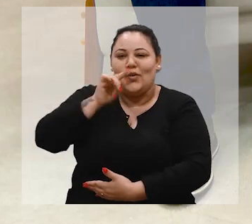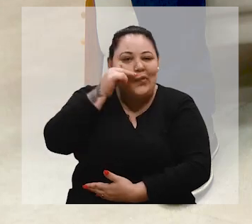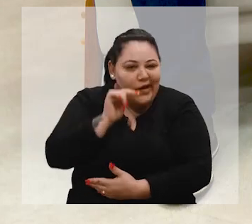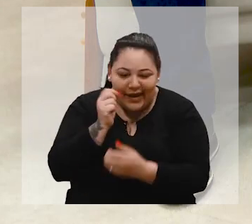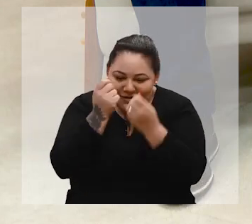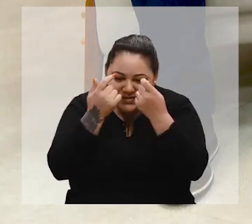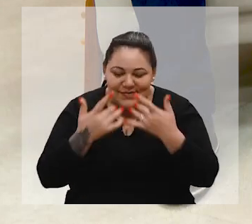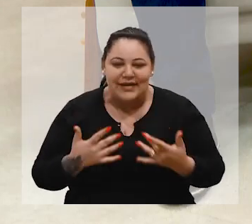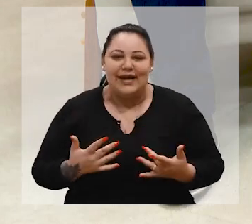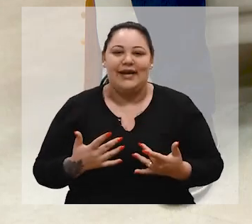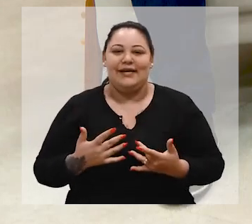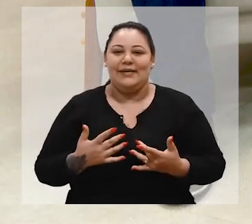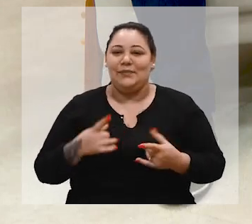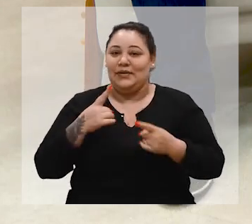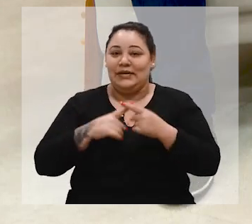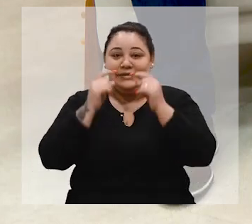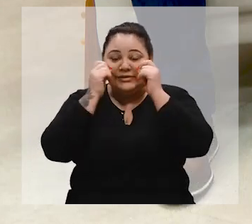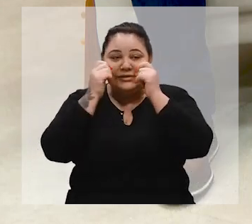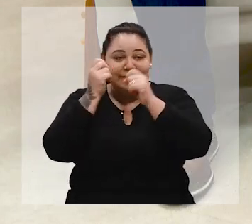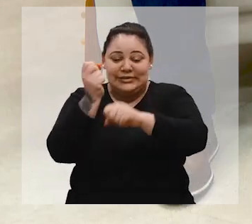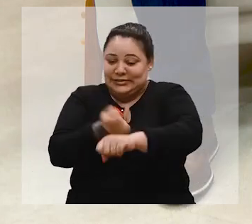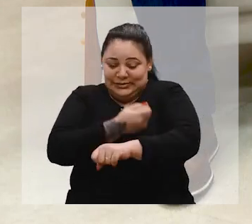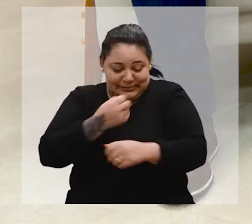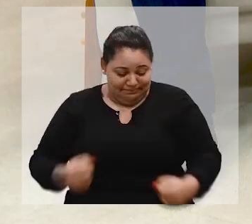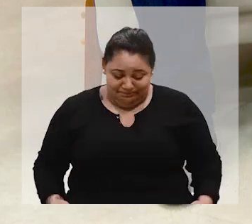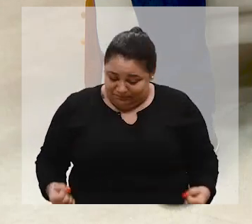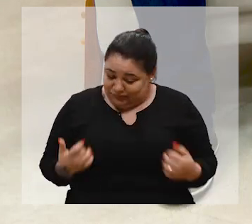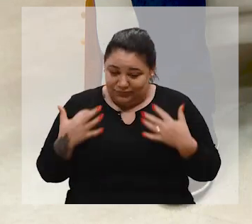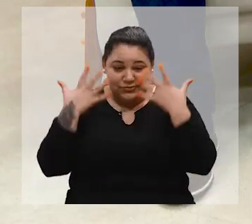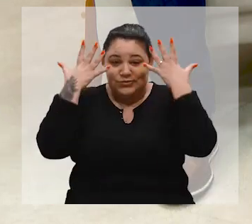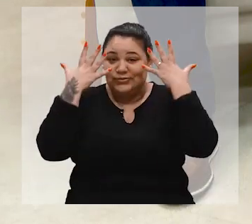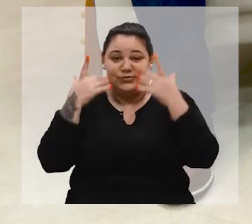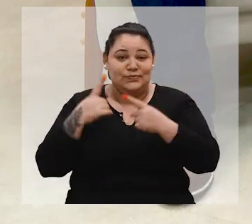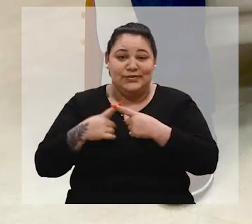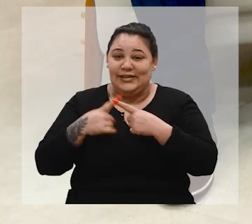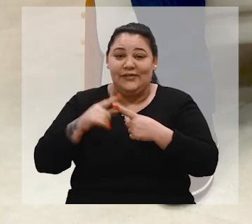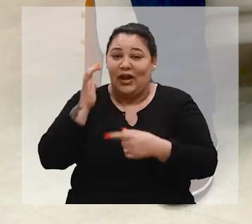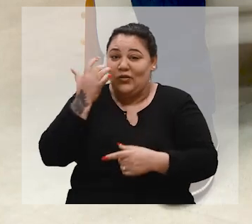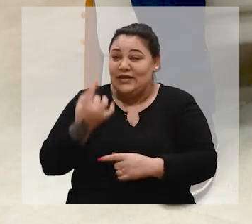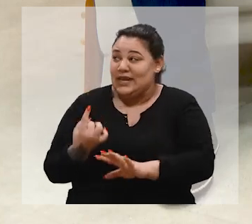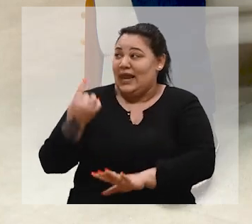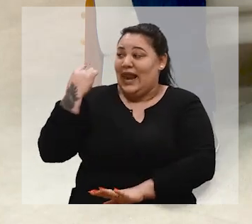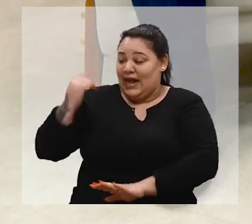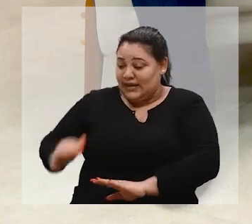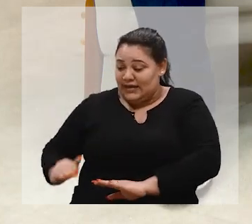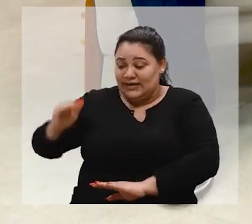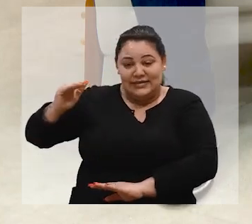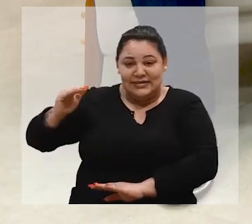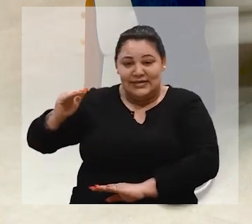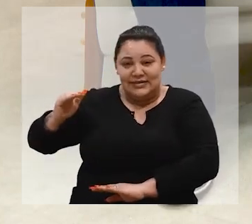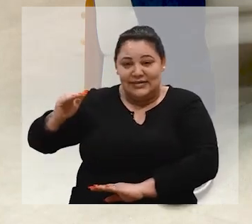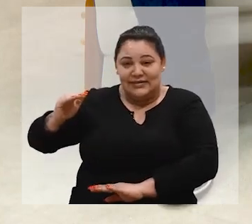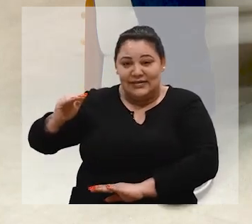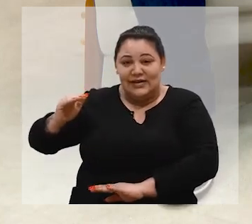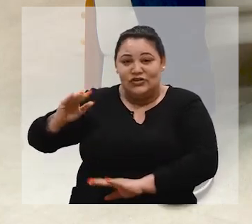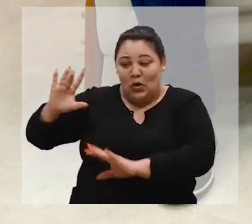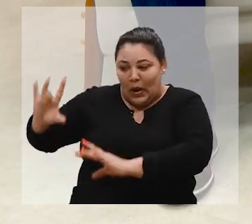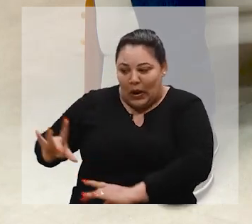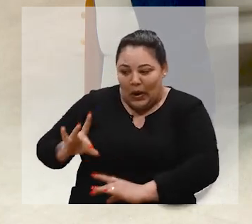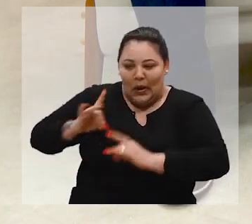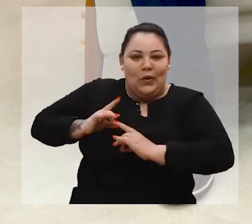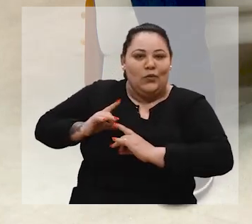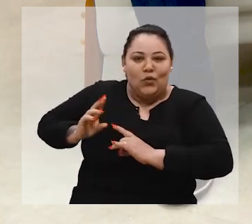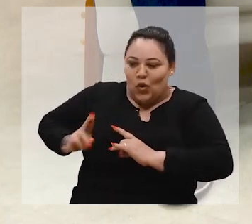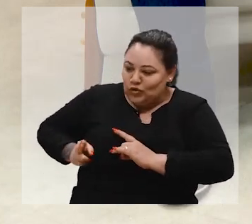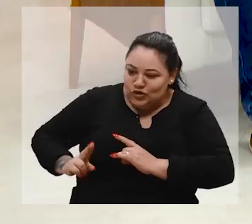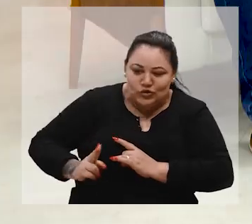de uma forma inexplicável, né? Aquilo toma conta da gente, porque o que acontece na infância não fica na infância. A gente leva para a